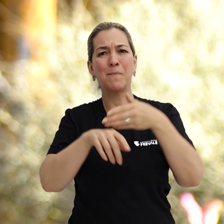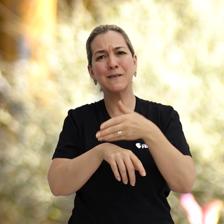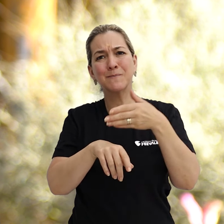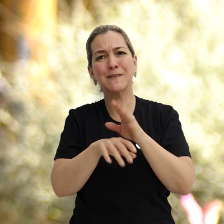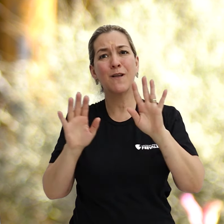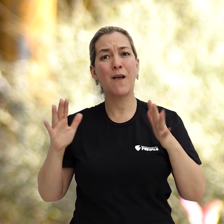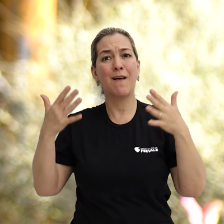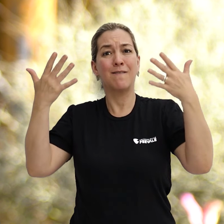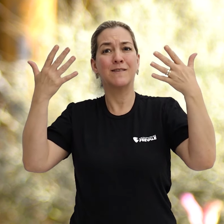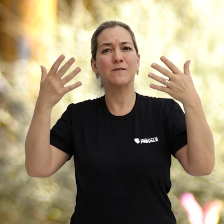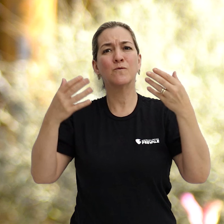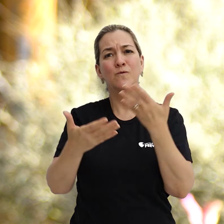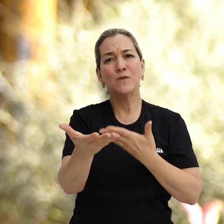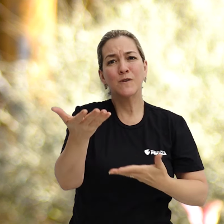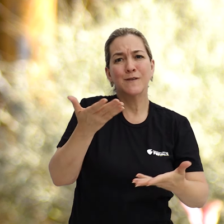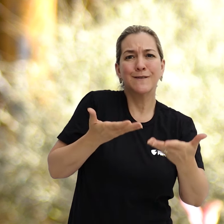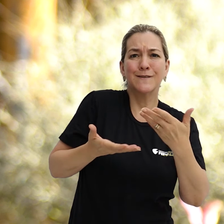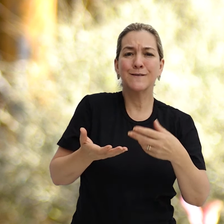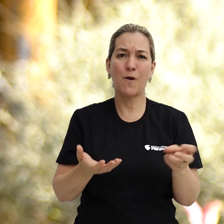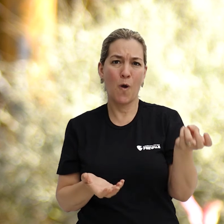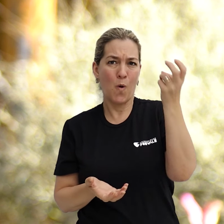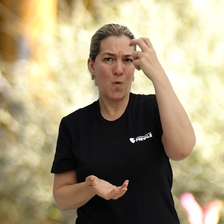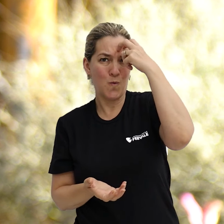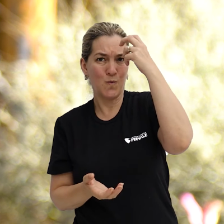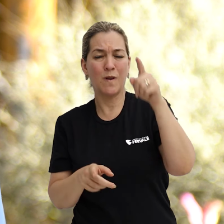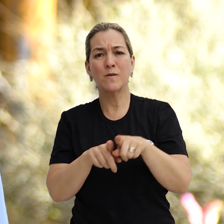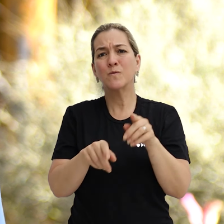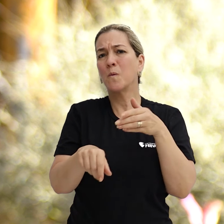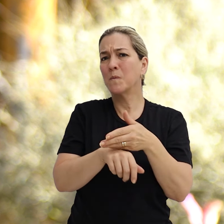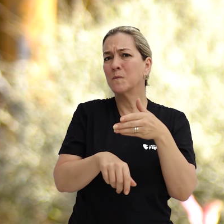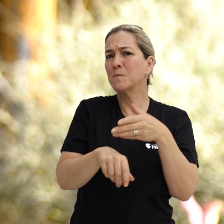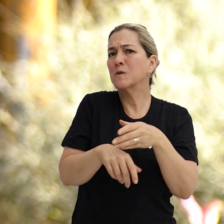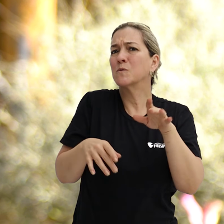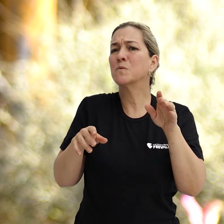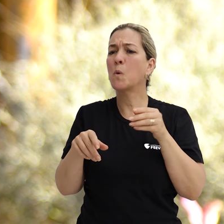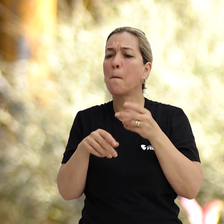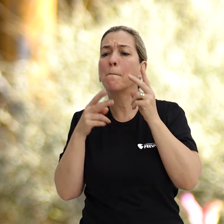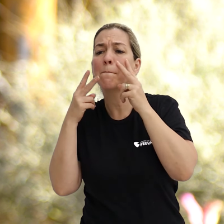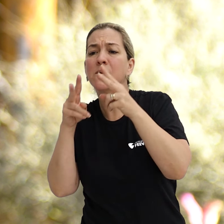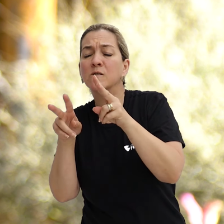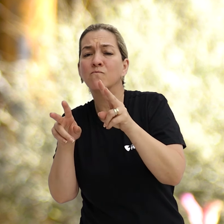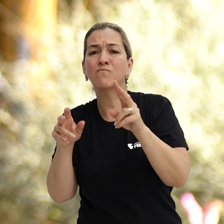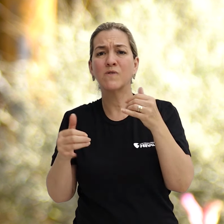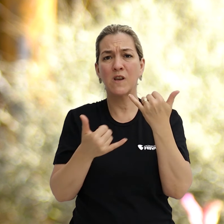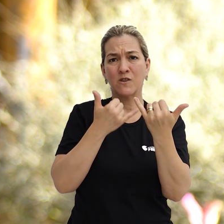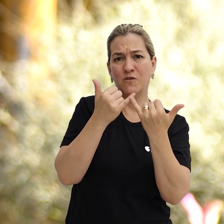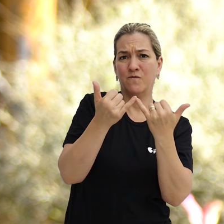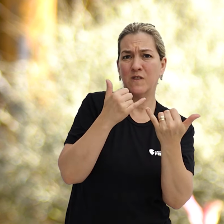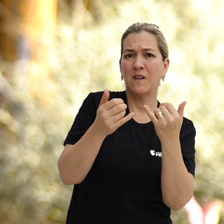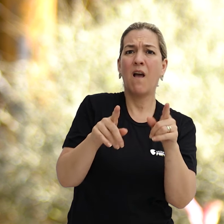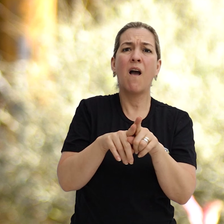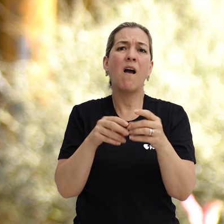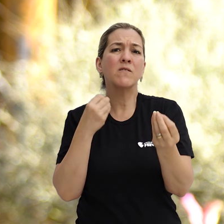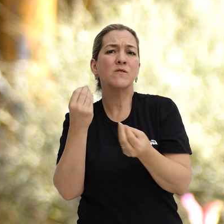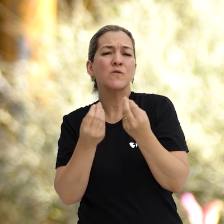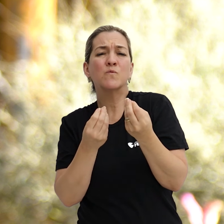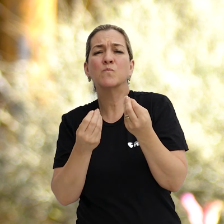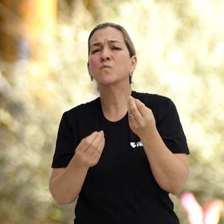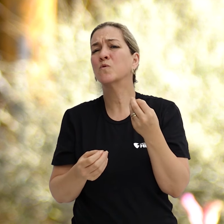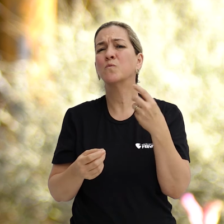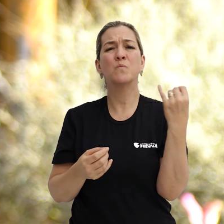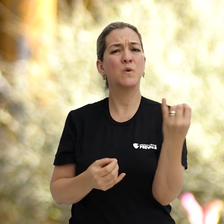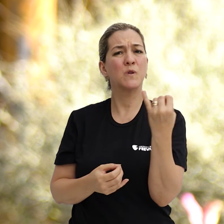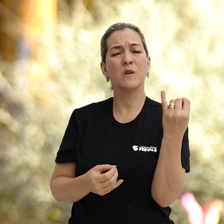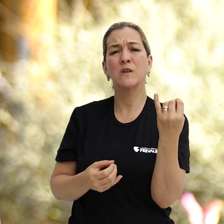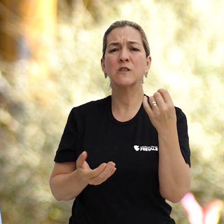estar participando do evento com tanta integração cultural, onde podemos presenciar atividades maravilhosas, teatro,